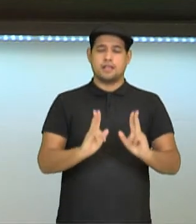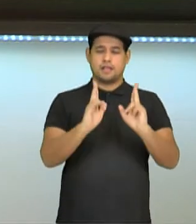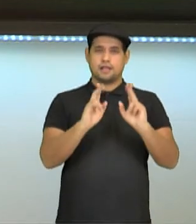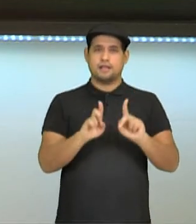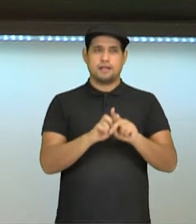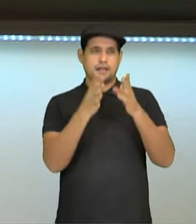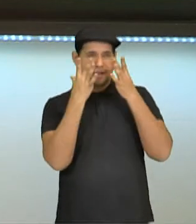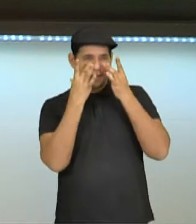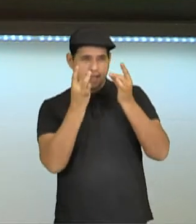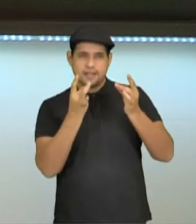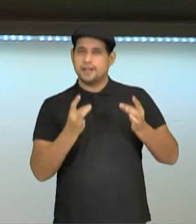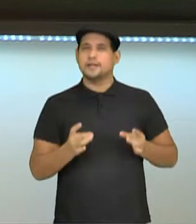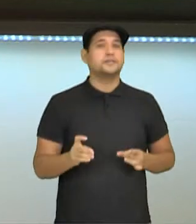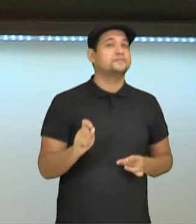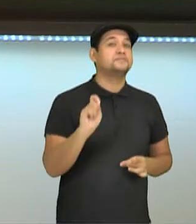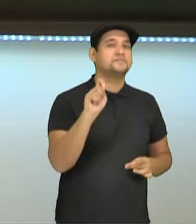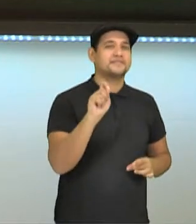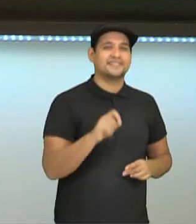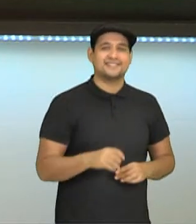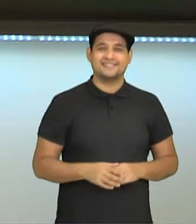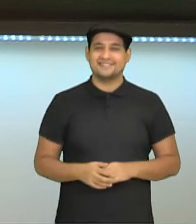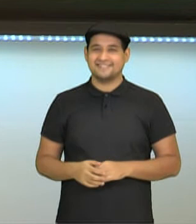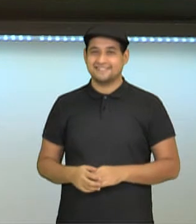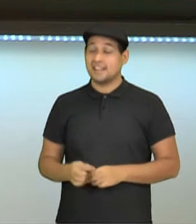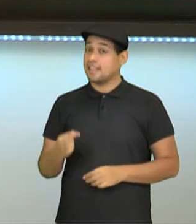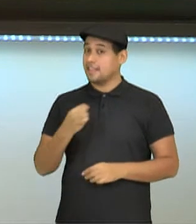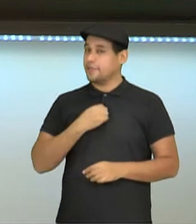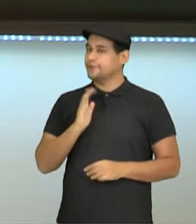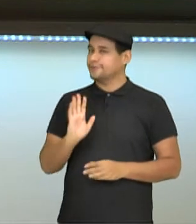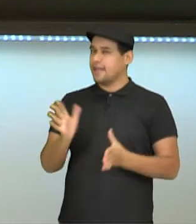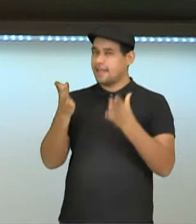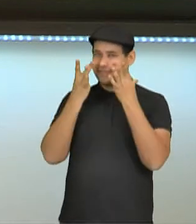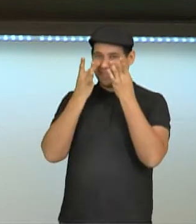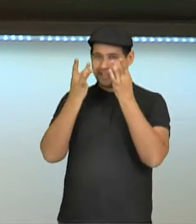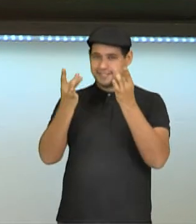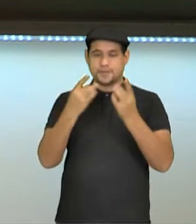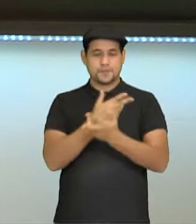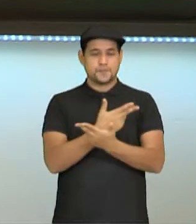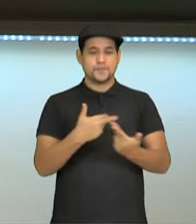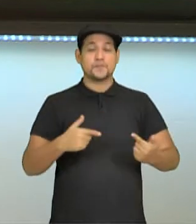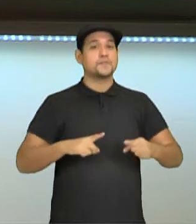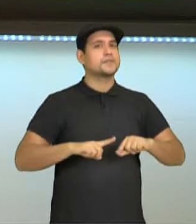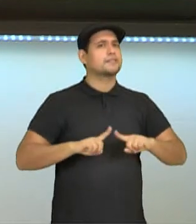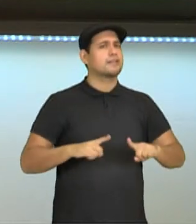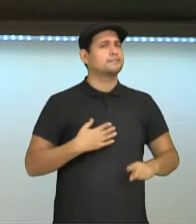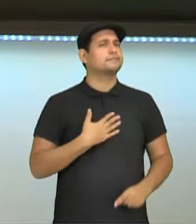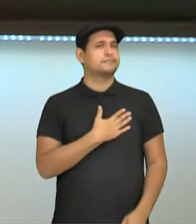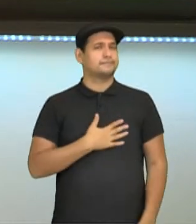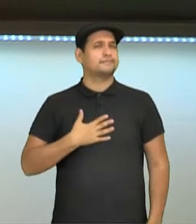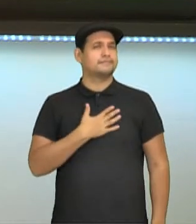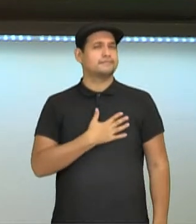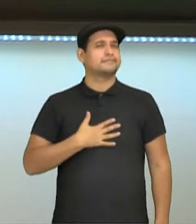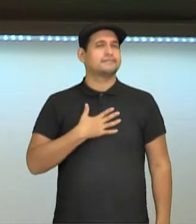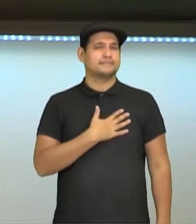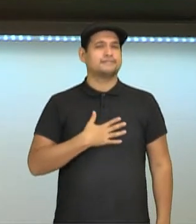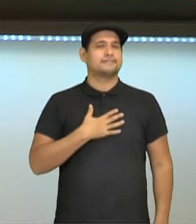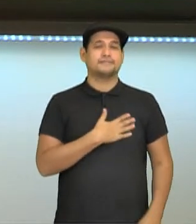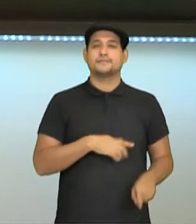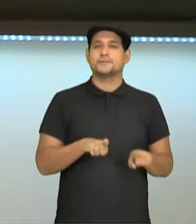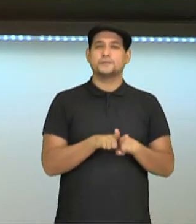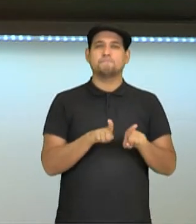te chamam a atenção? Eu presto bastante atenção nessas coisas, mas eu também gosto muito